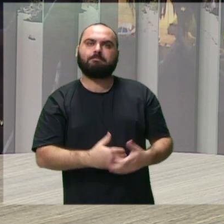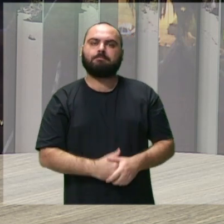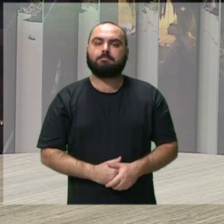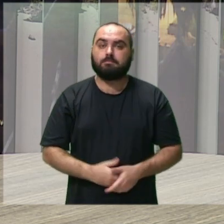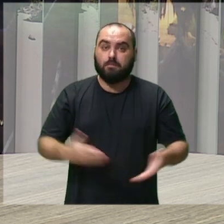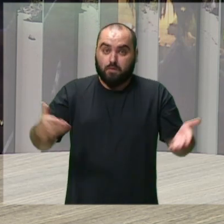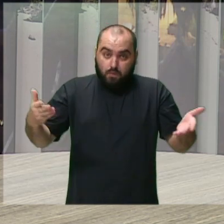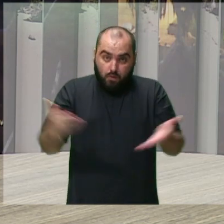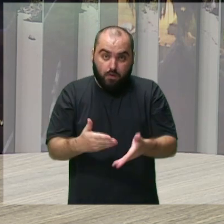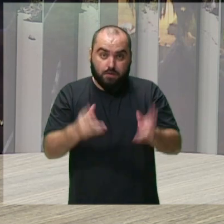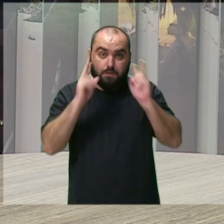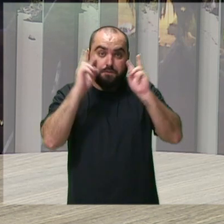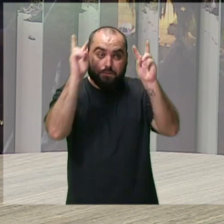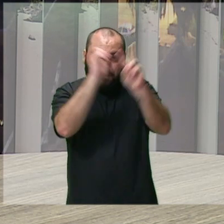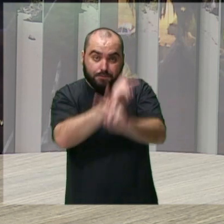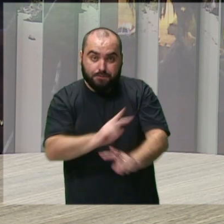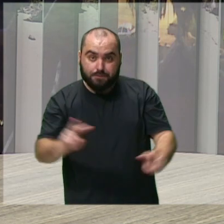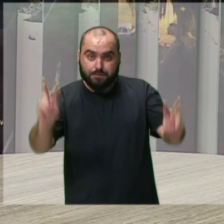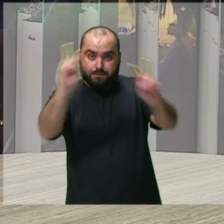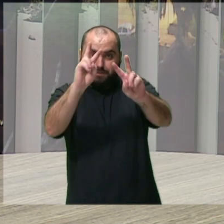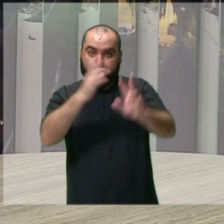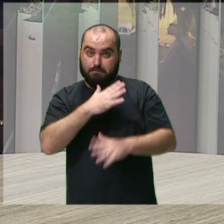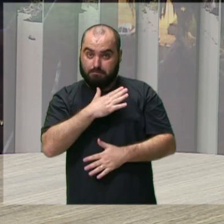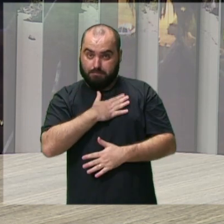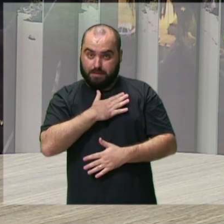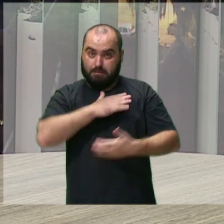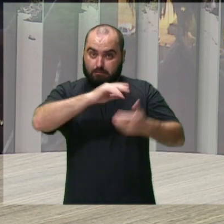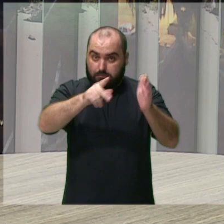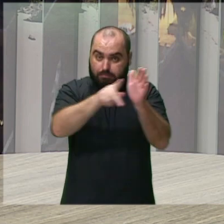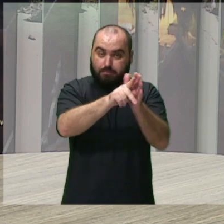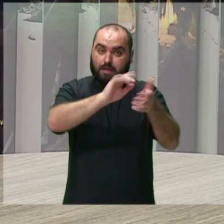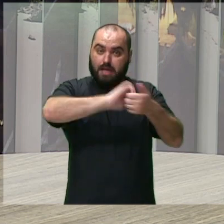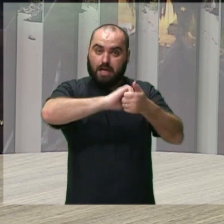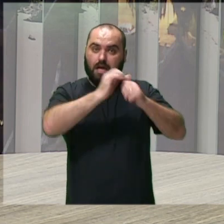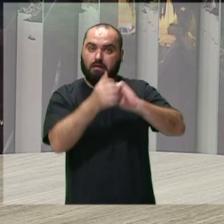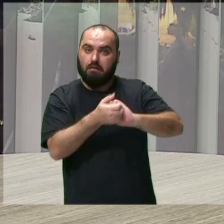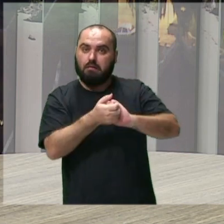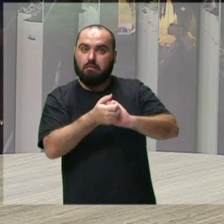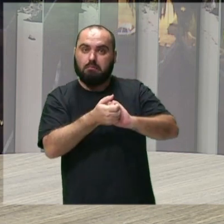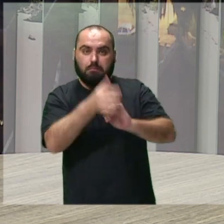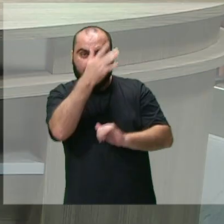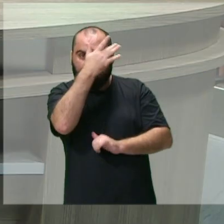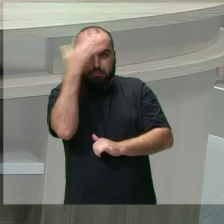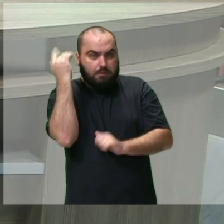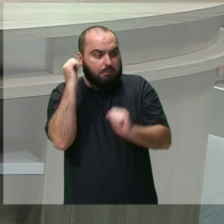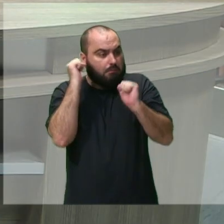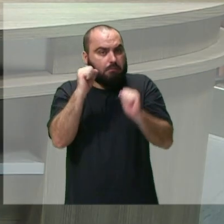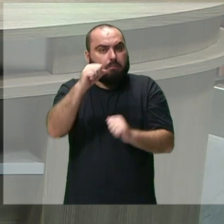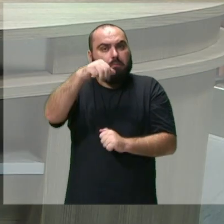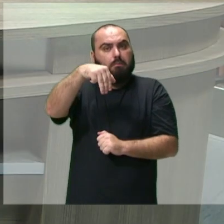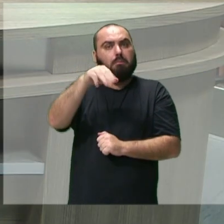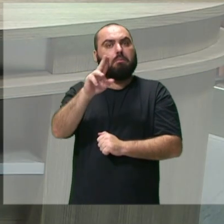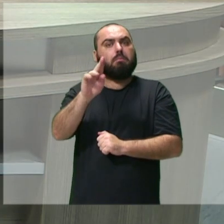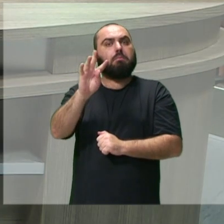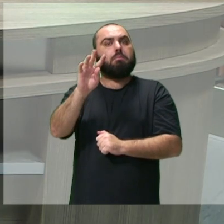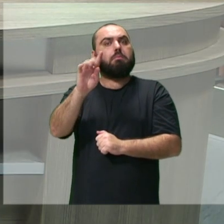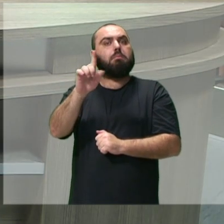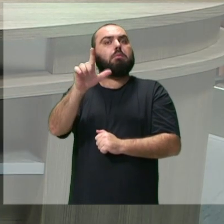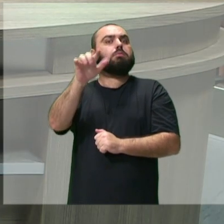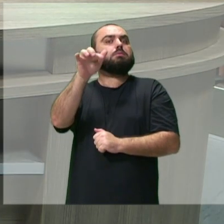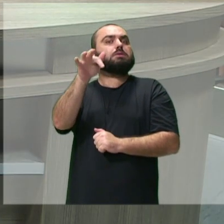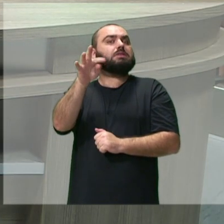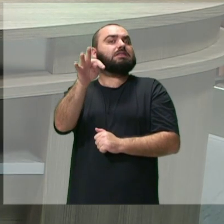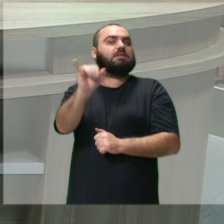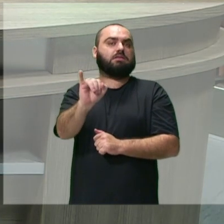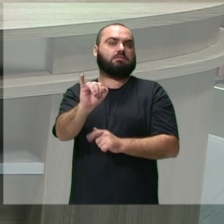visão que eu tenho das artes, eu penso que o artista pode ser multi, porque tudo é multi hoje, né?